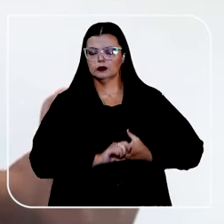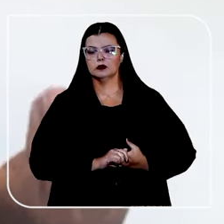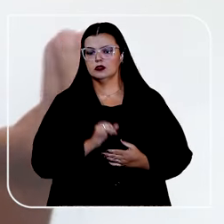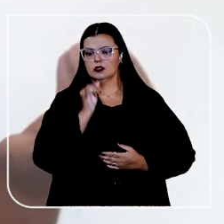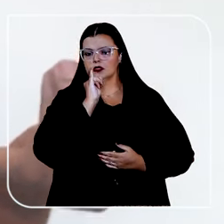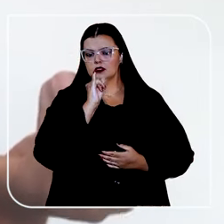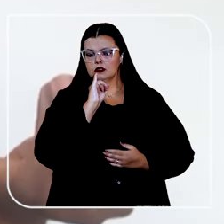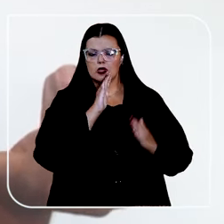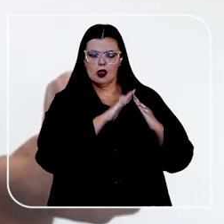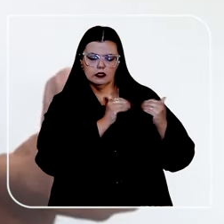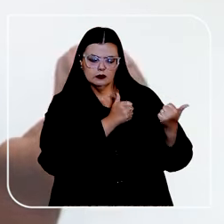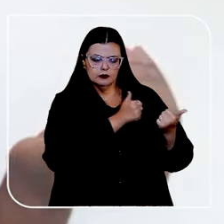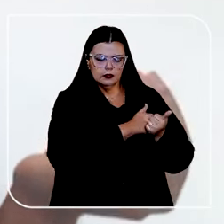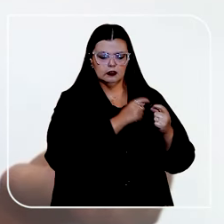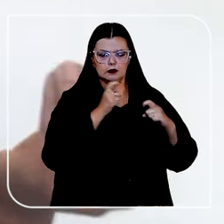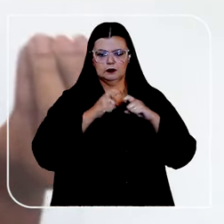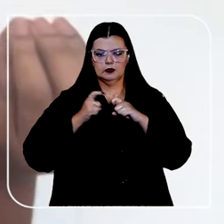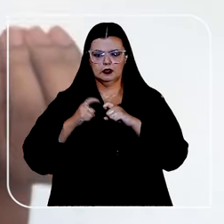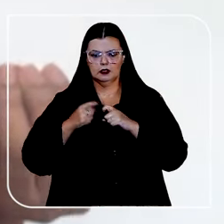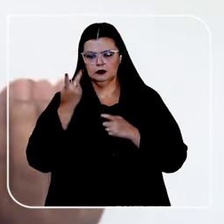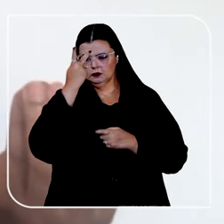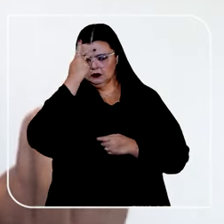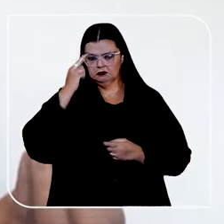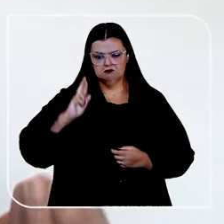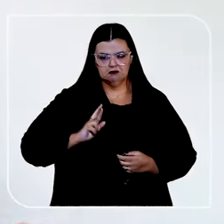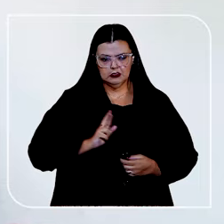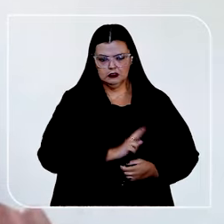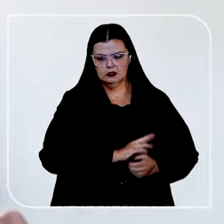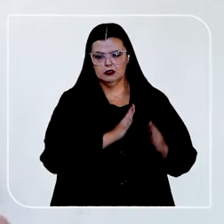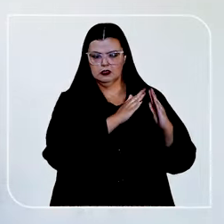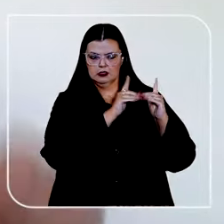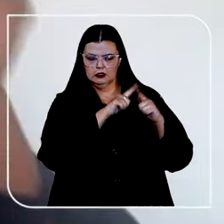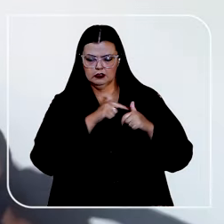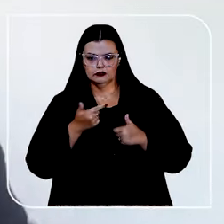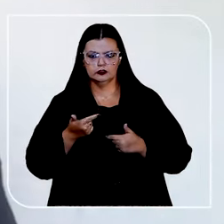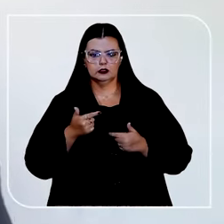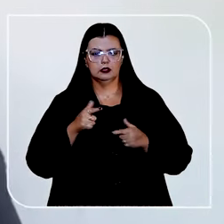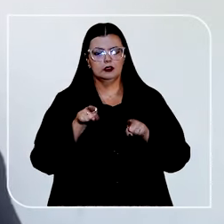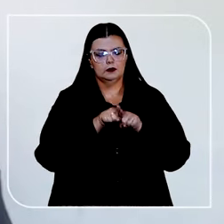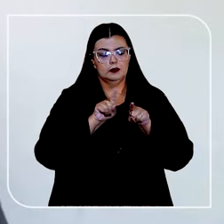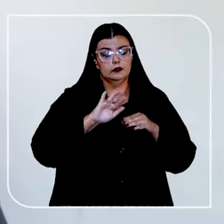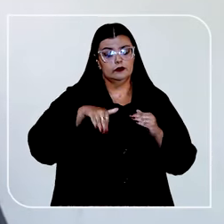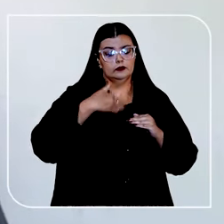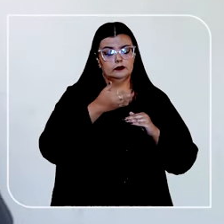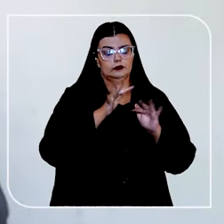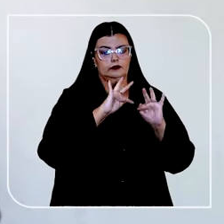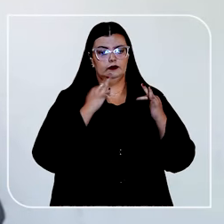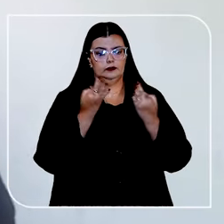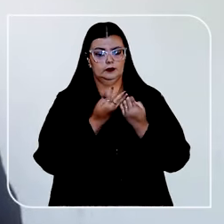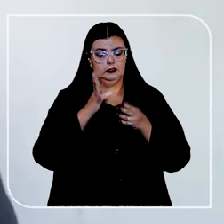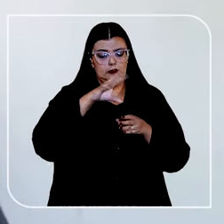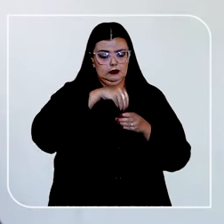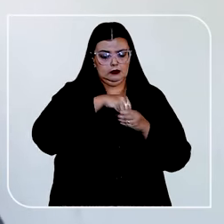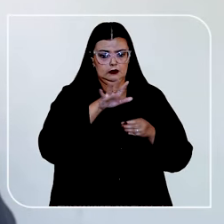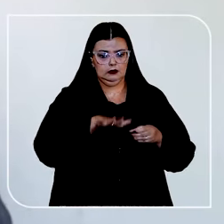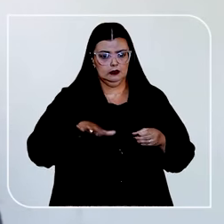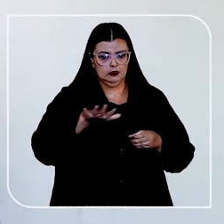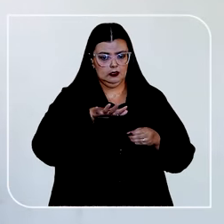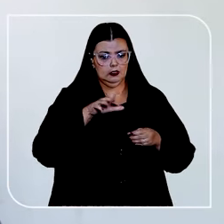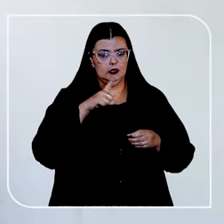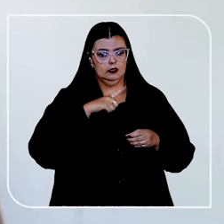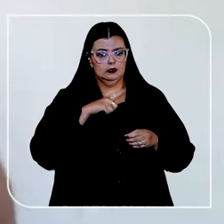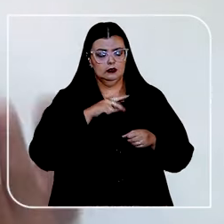pela vítima como por exemplo vizinhos médicos religiosos quanto em ambiente intrafamiliar perpetrado por